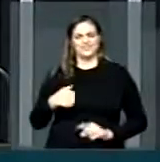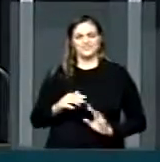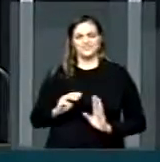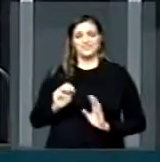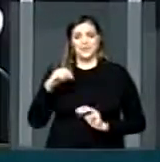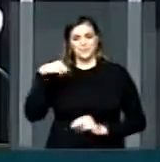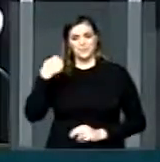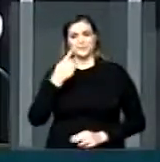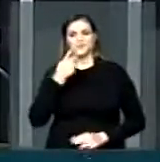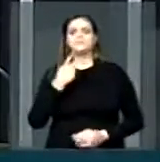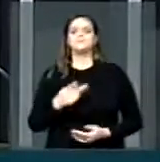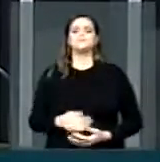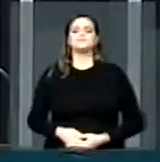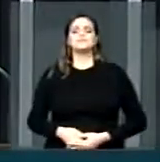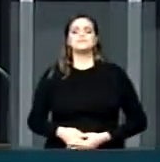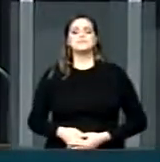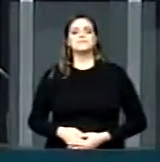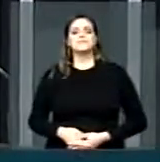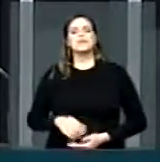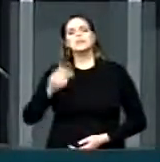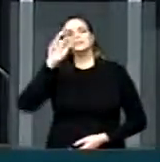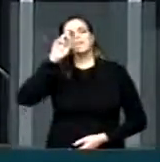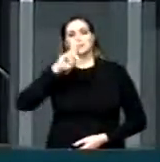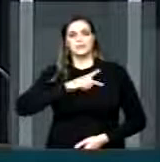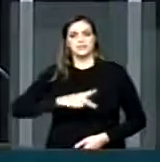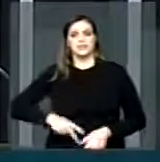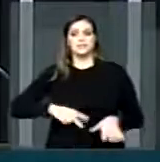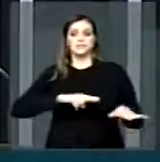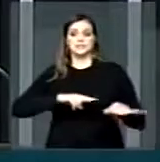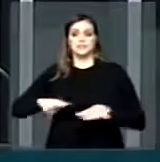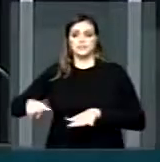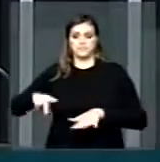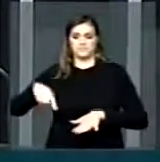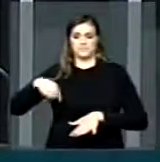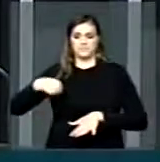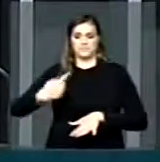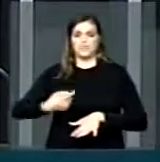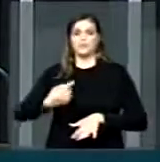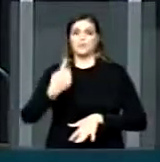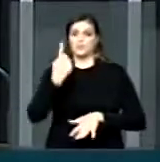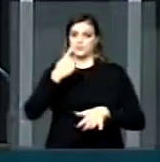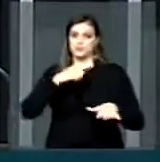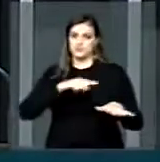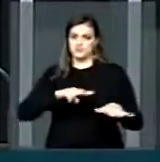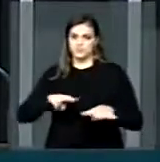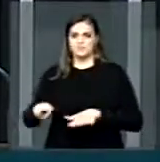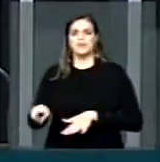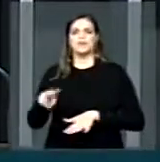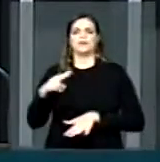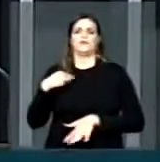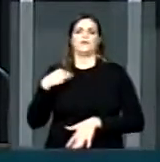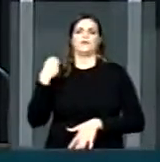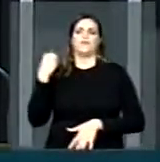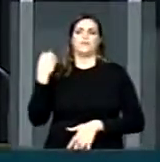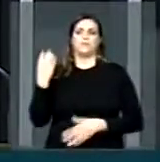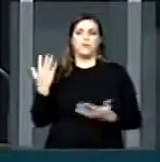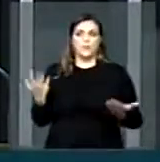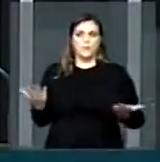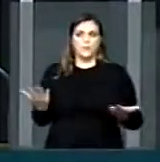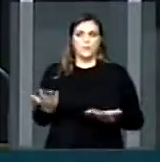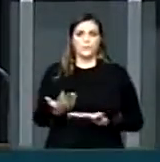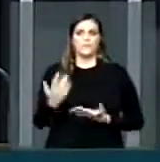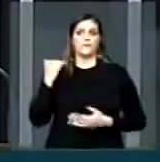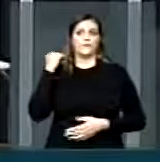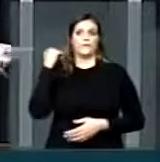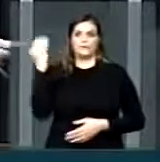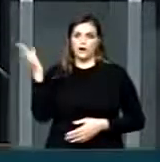Como eu vou passar, senhor presidente, a próxima semana fora do Brasil, devo viajar hoje, eu peguei aqui